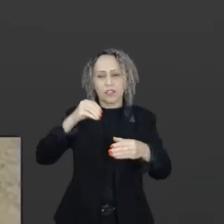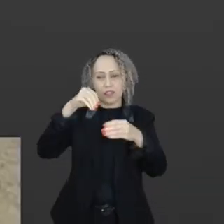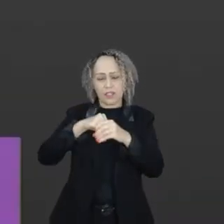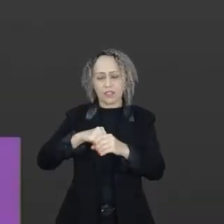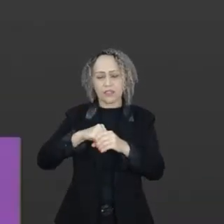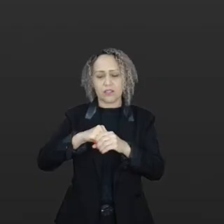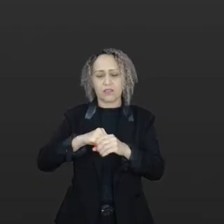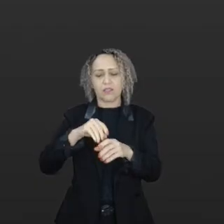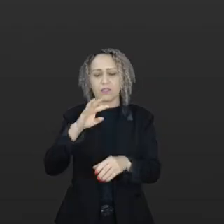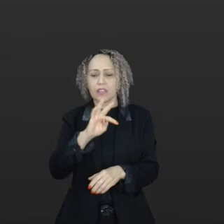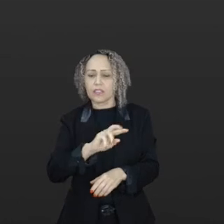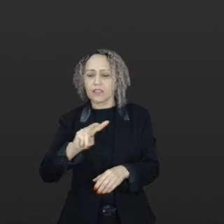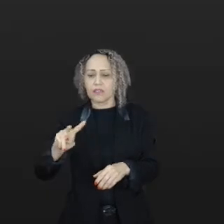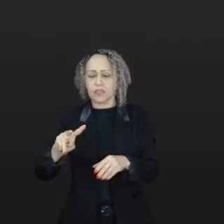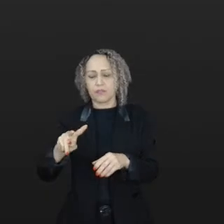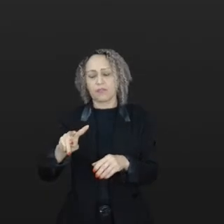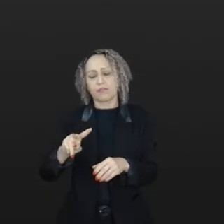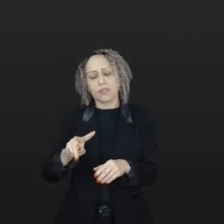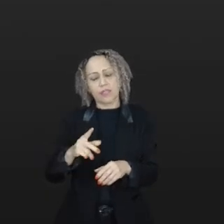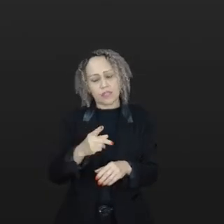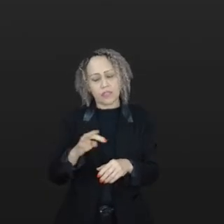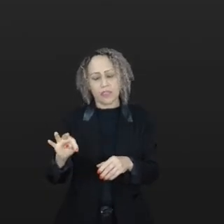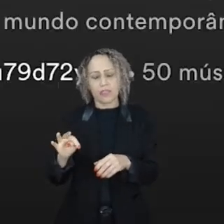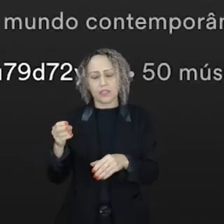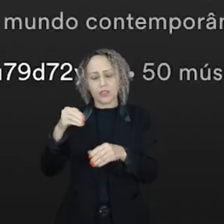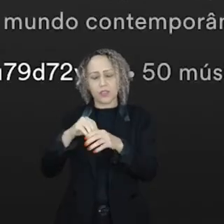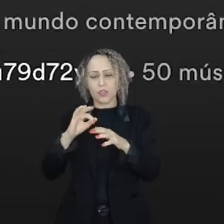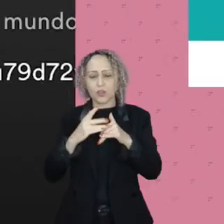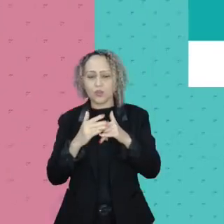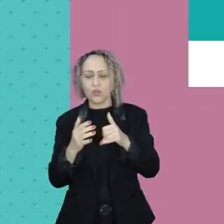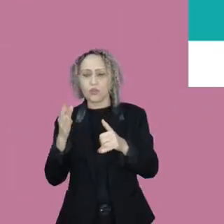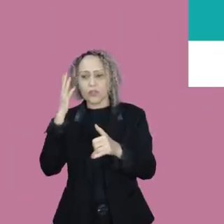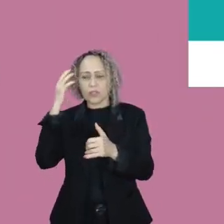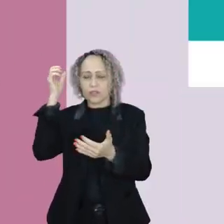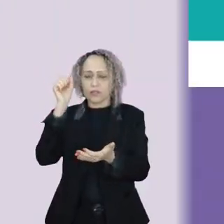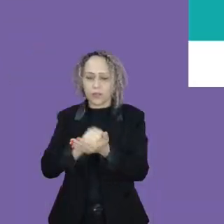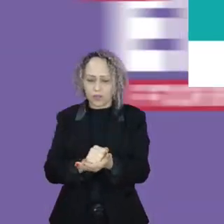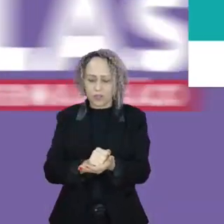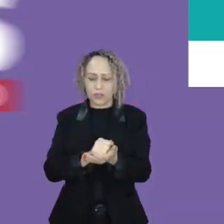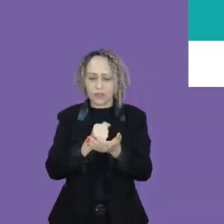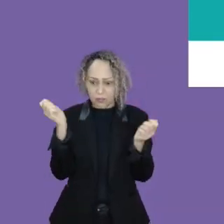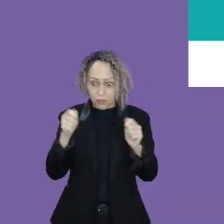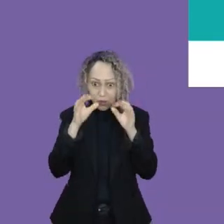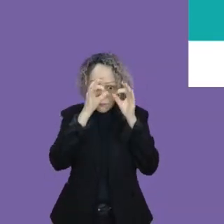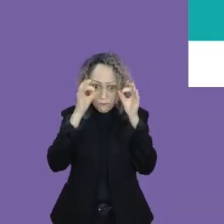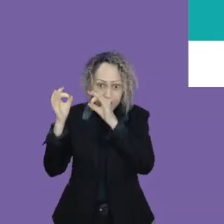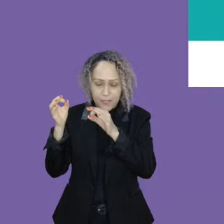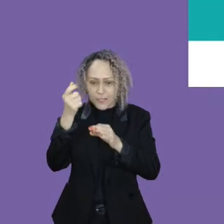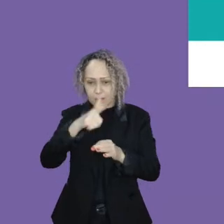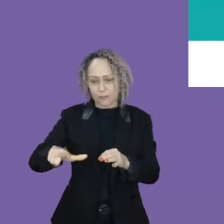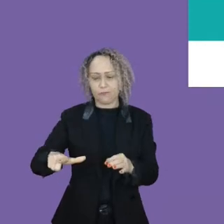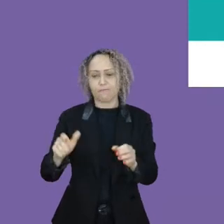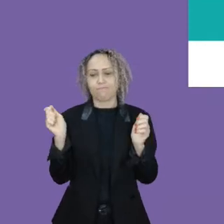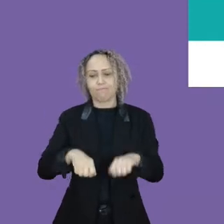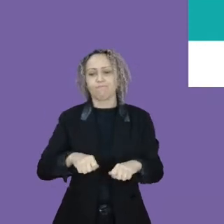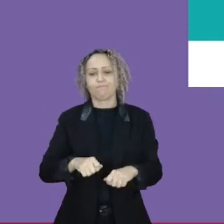YouTube ou em formato de podcast no Spotify.